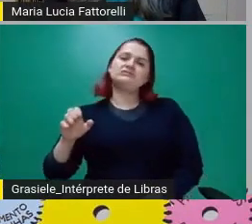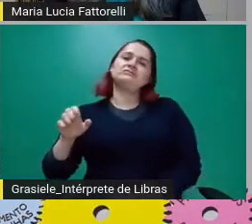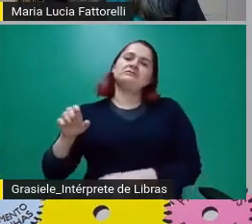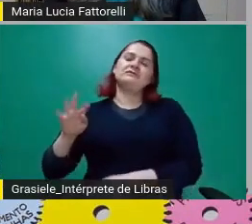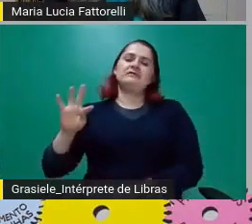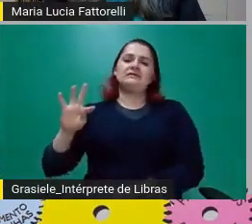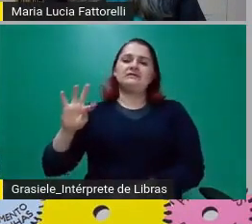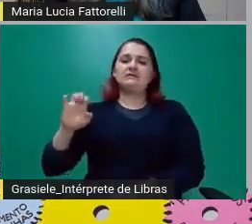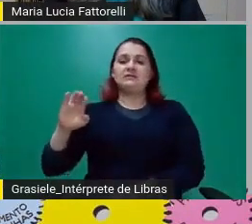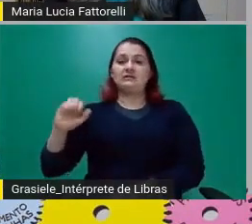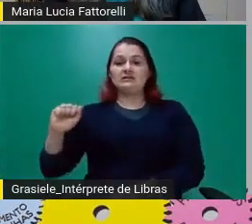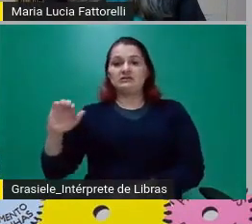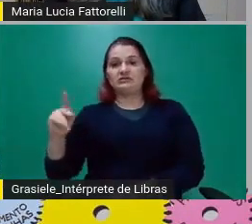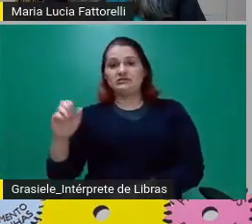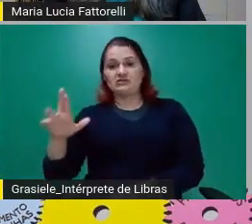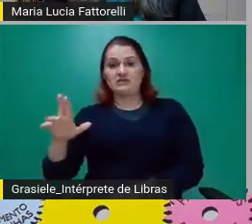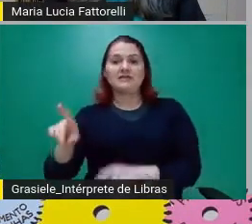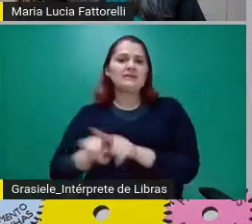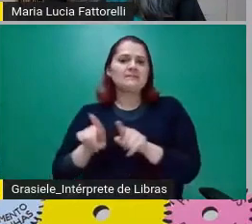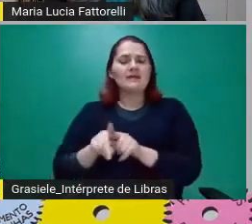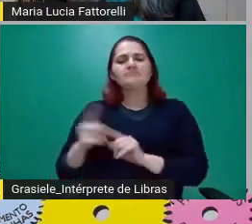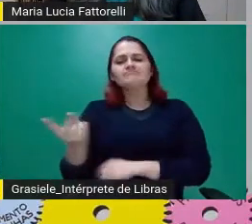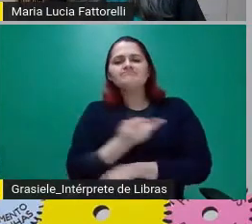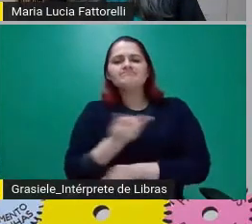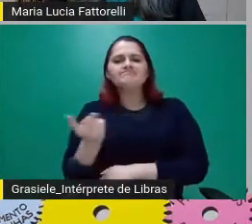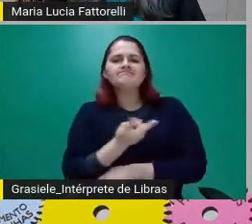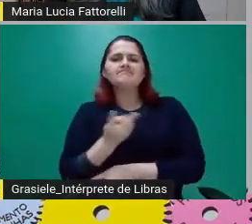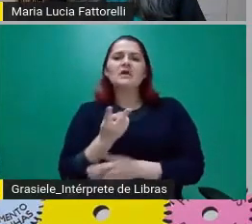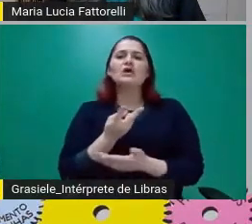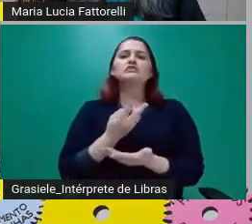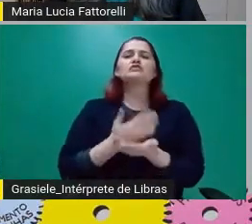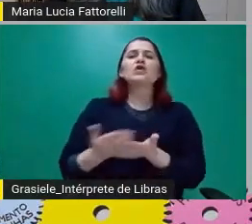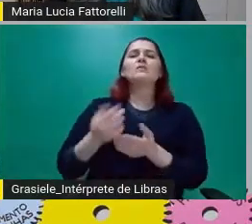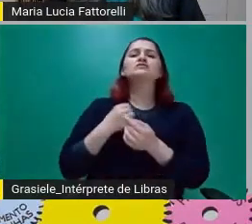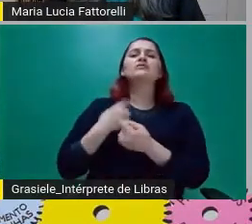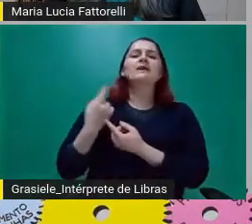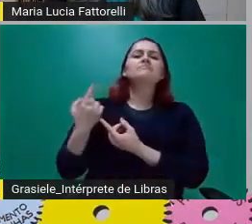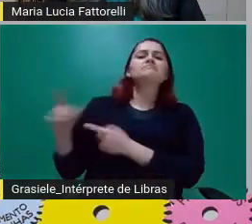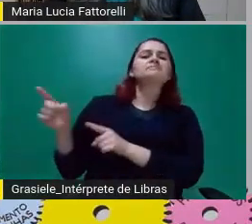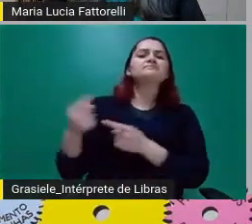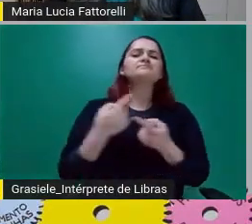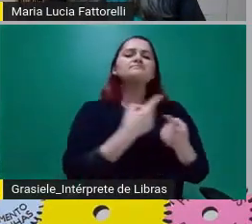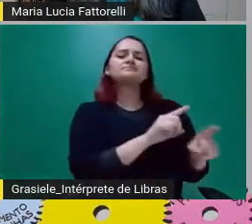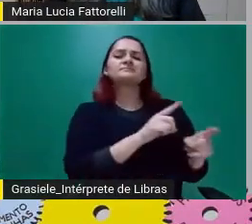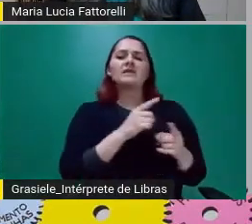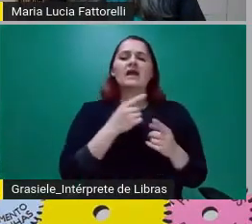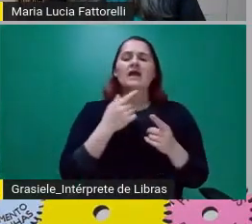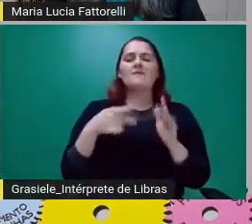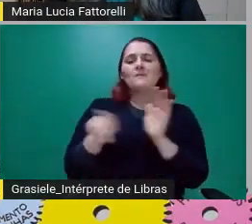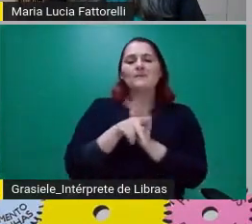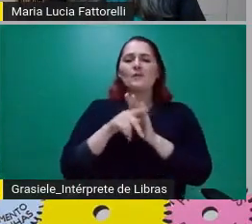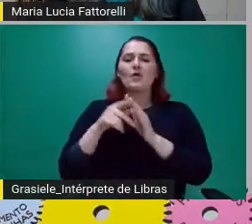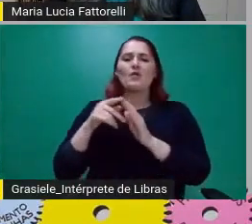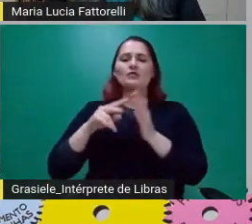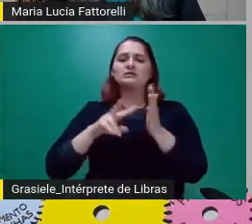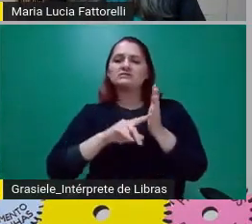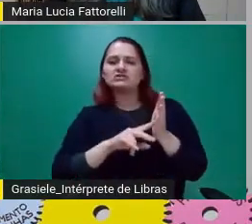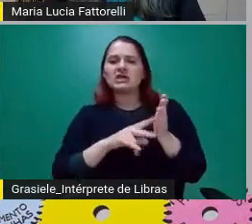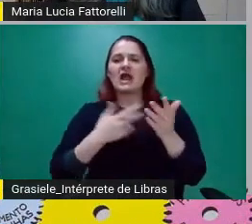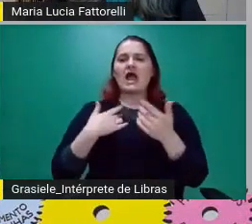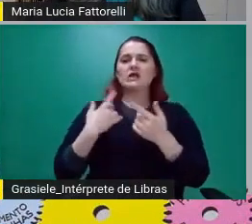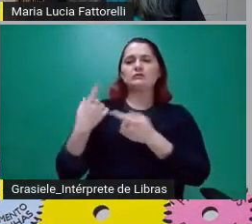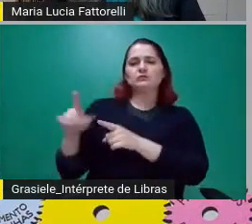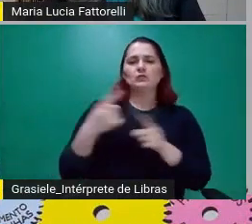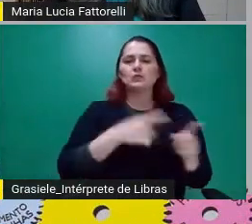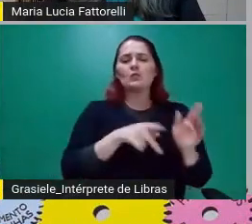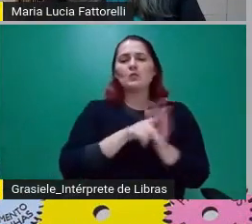né? E aqui no Brasil, essa crise também, juntamente com a luta da classe trabalhadora,